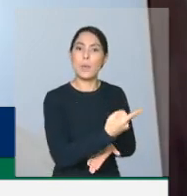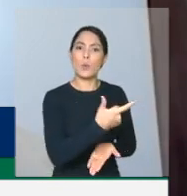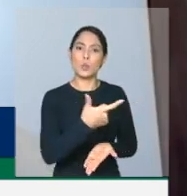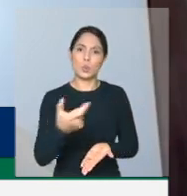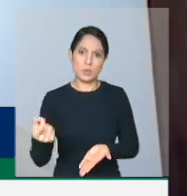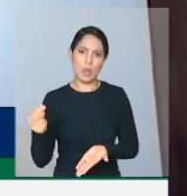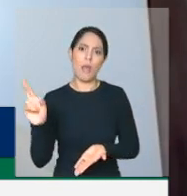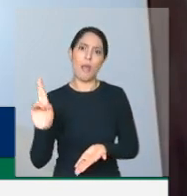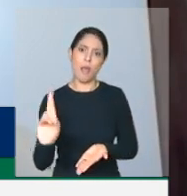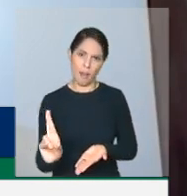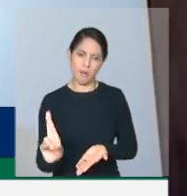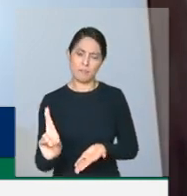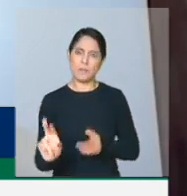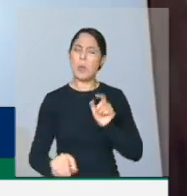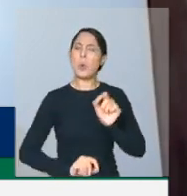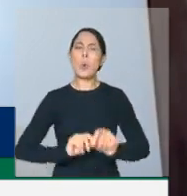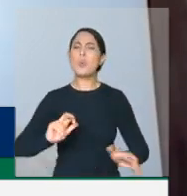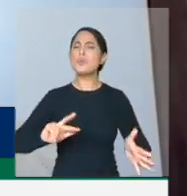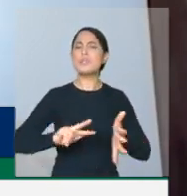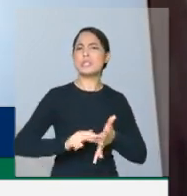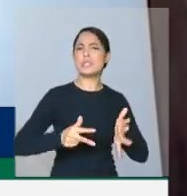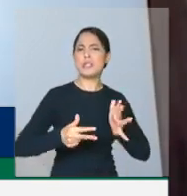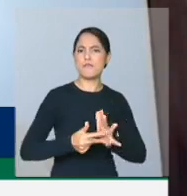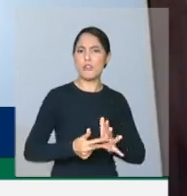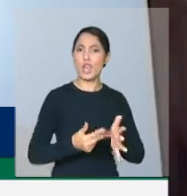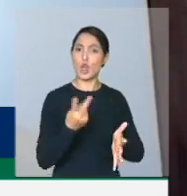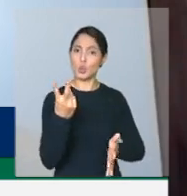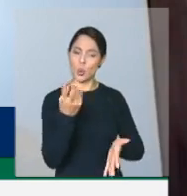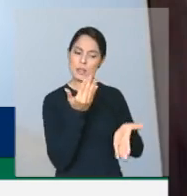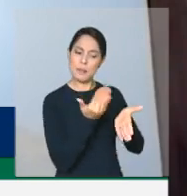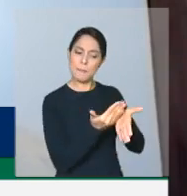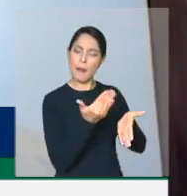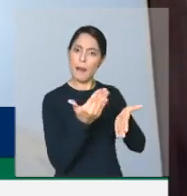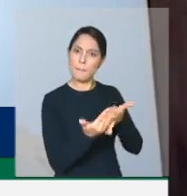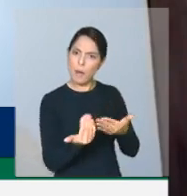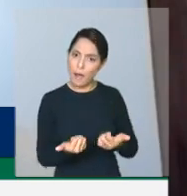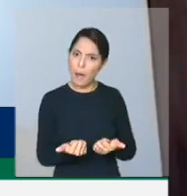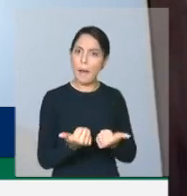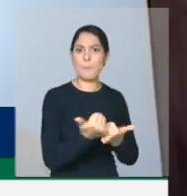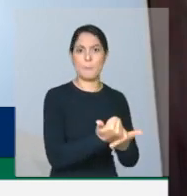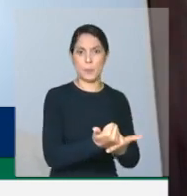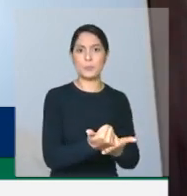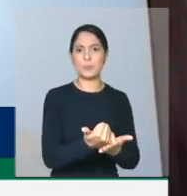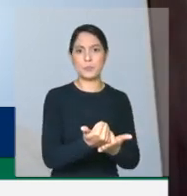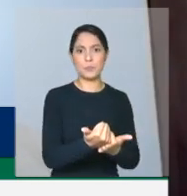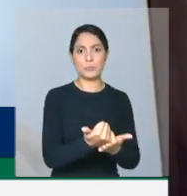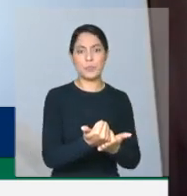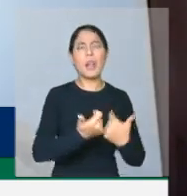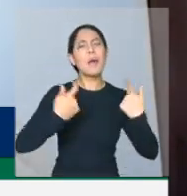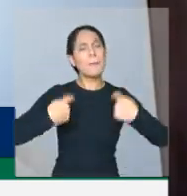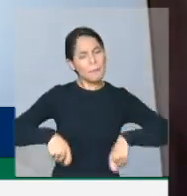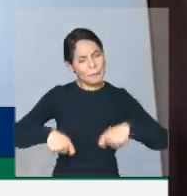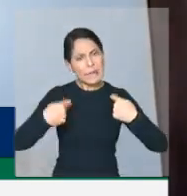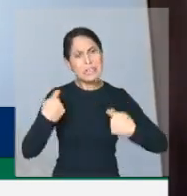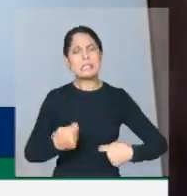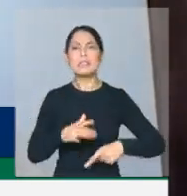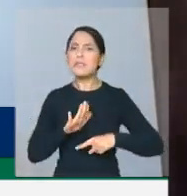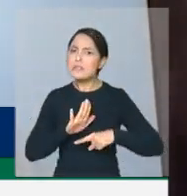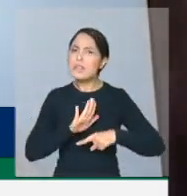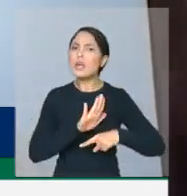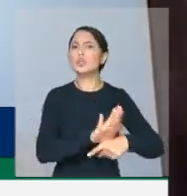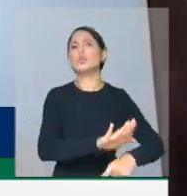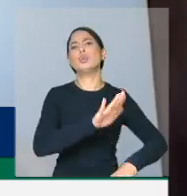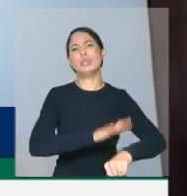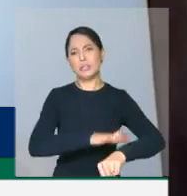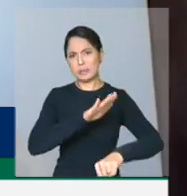o equivalente a 2 cotas mensais de auxílio, pois sabe-se que precisam de reposição de renda para suprir não somente as